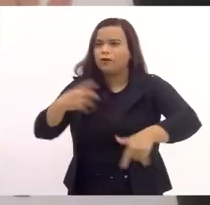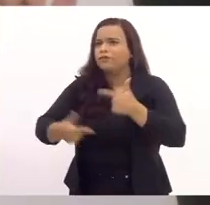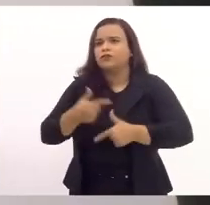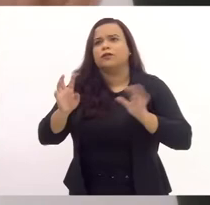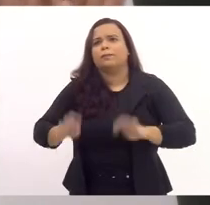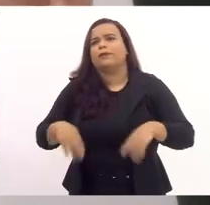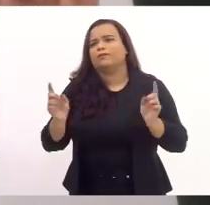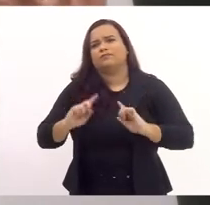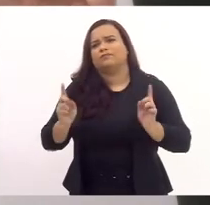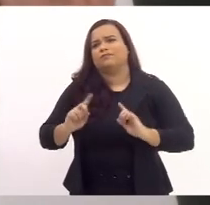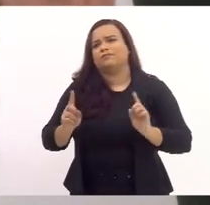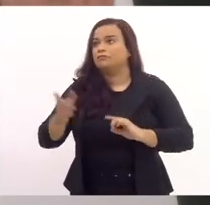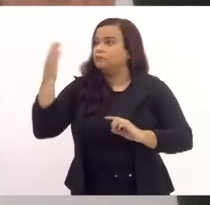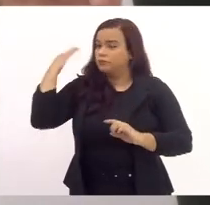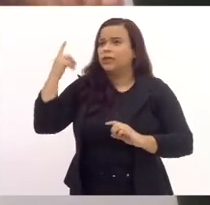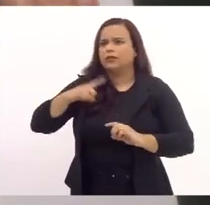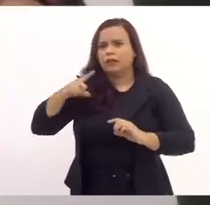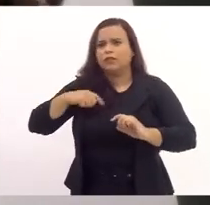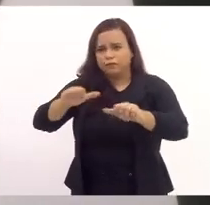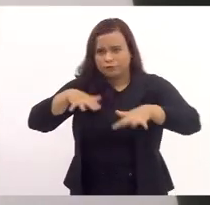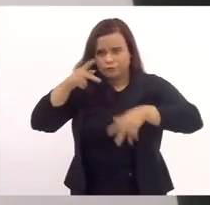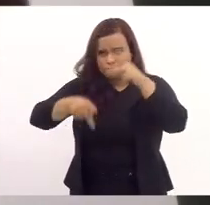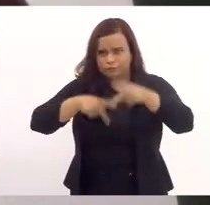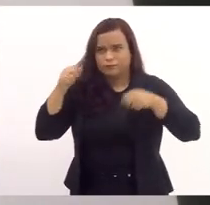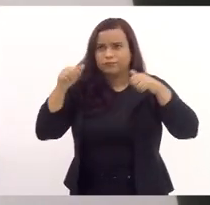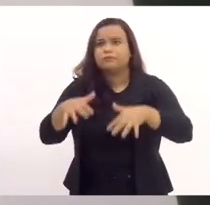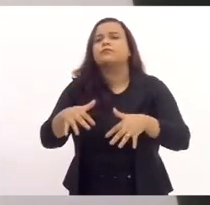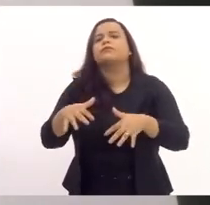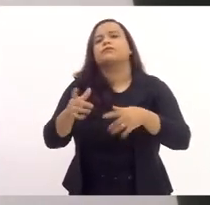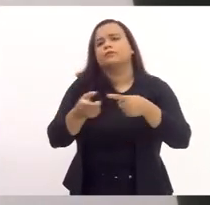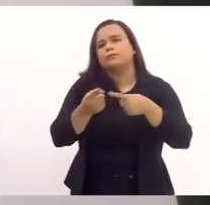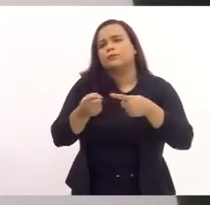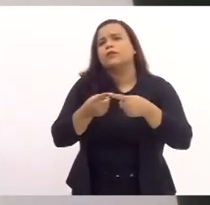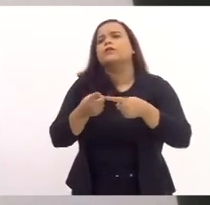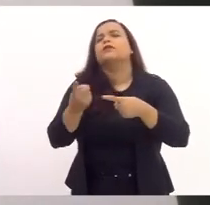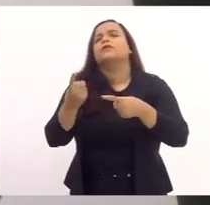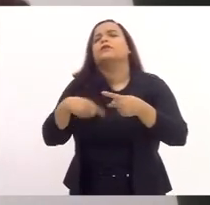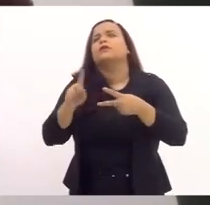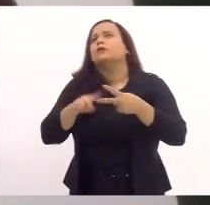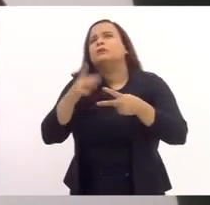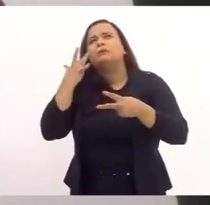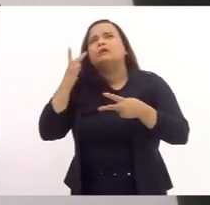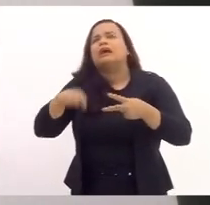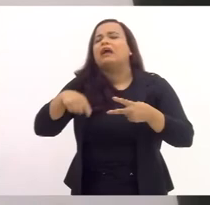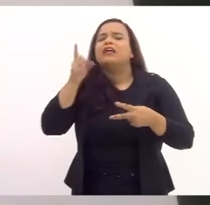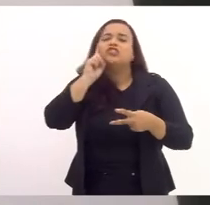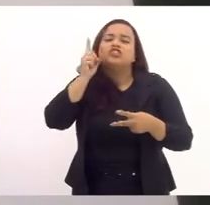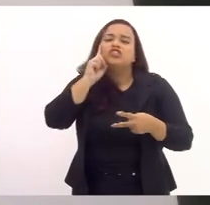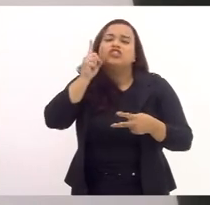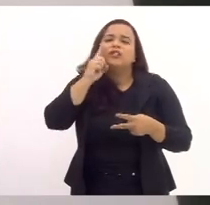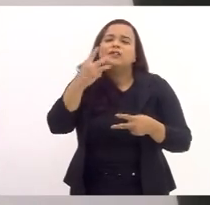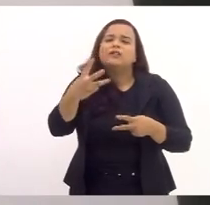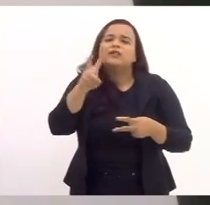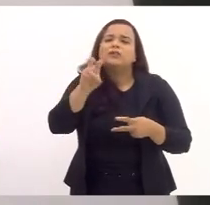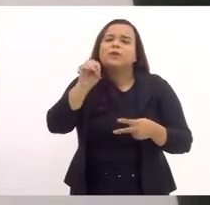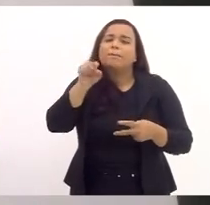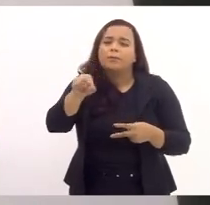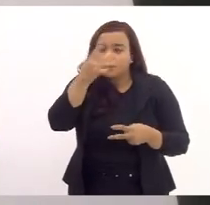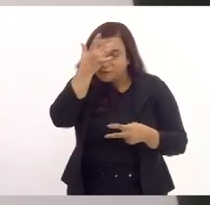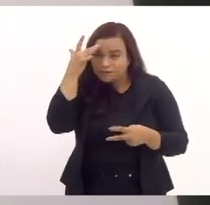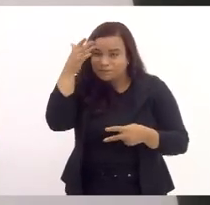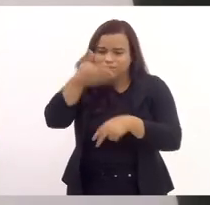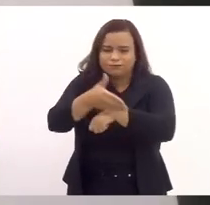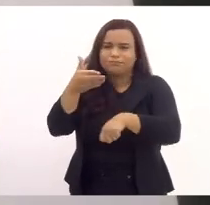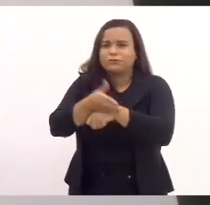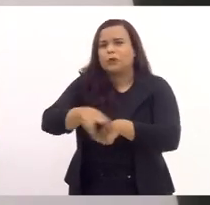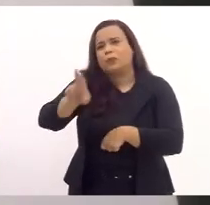que eram 350 mil passageiros dia, não é isso? Foi colocado pela Supervia. Exato. E que era